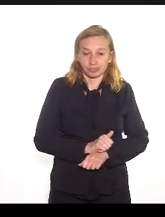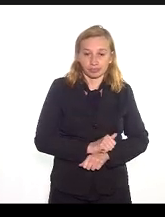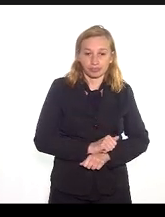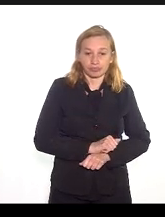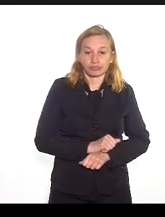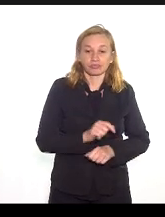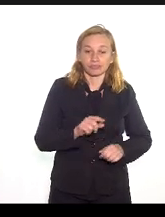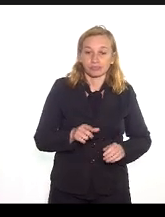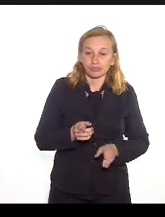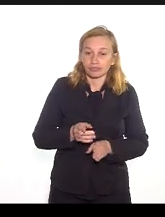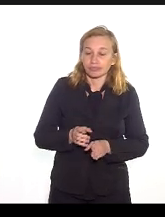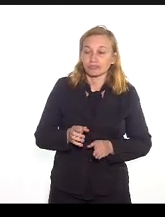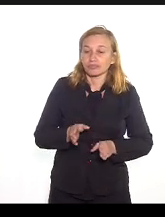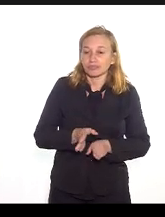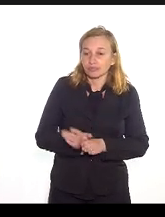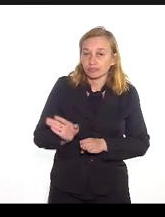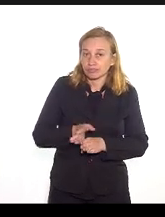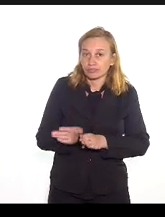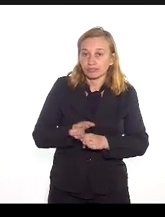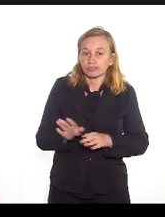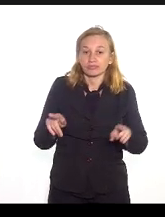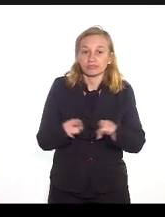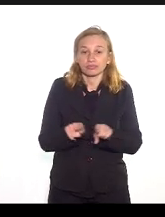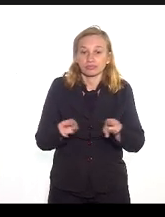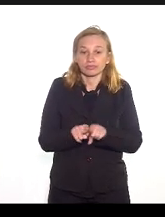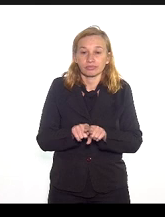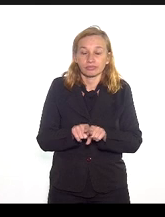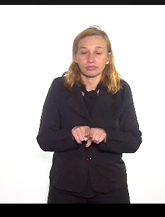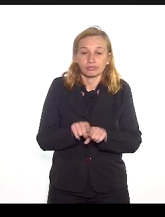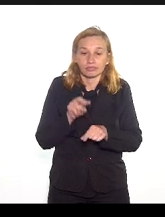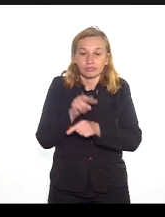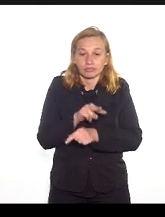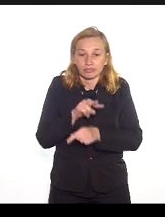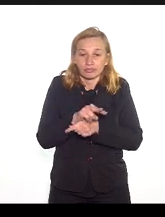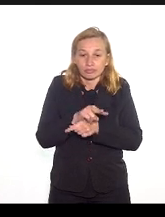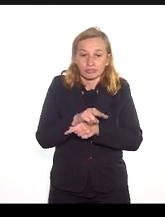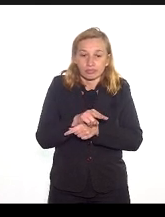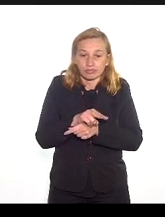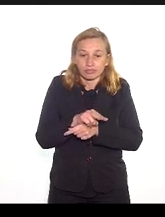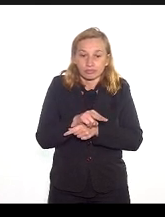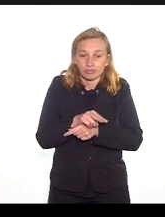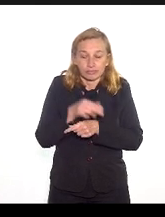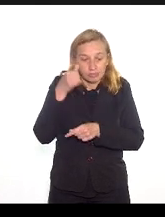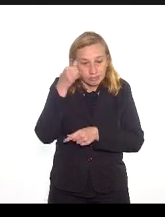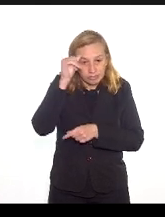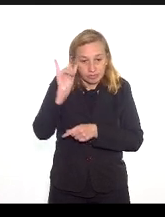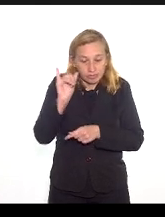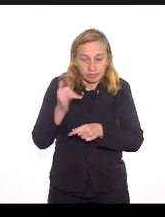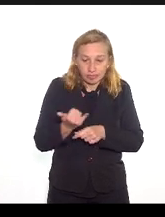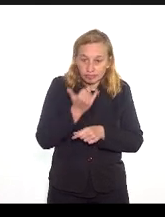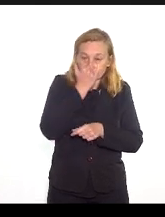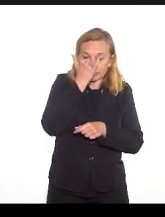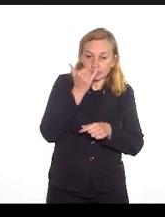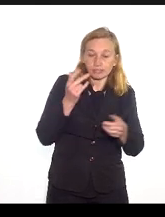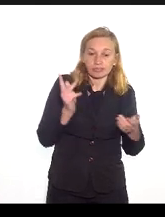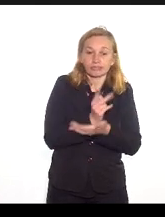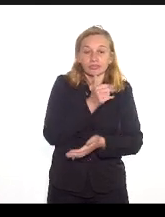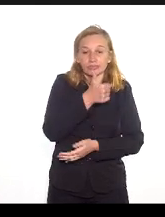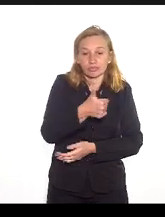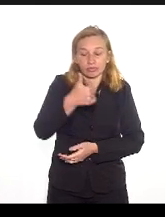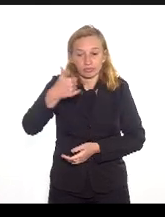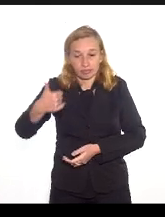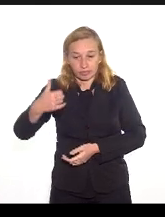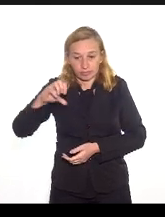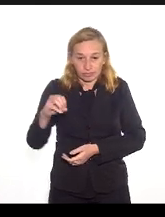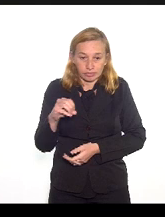ela nos auxilia também a monitorar e prevenir acidentes, como aconteceu em